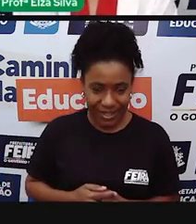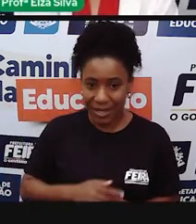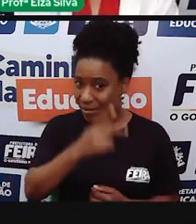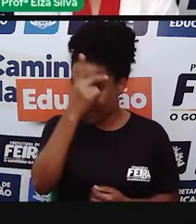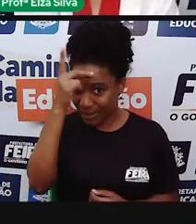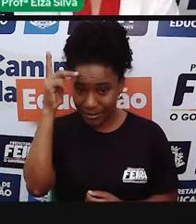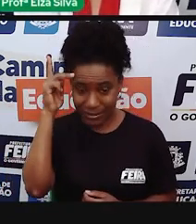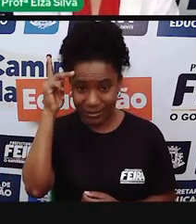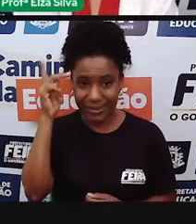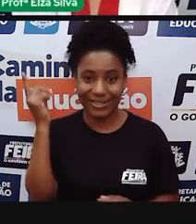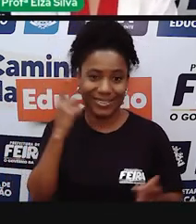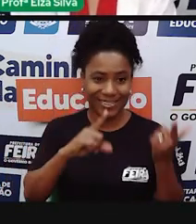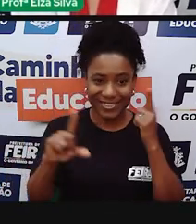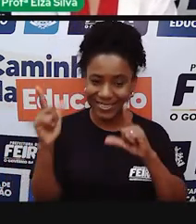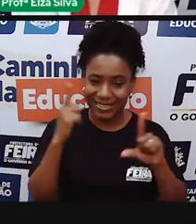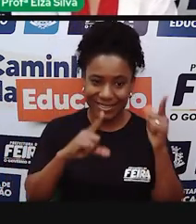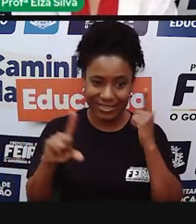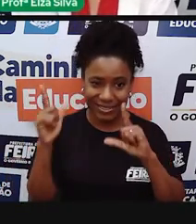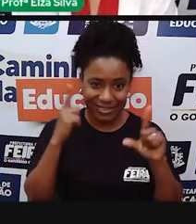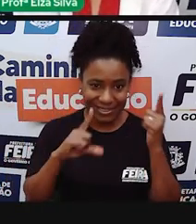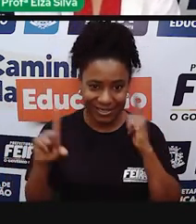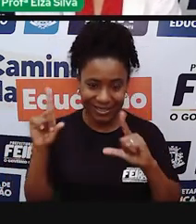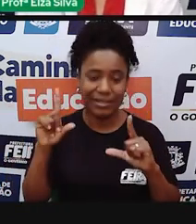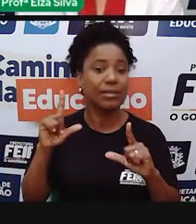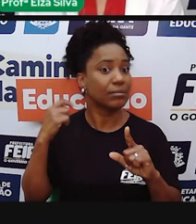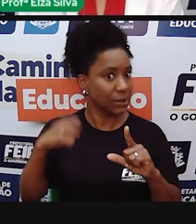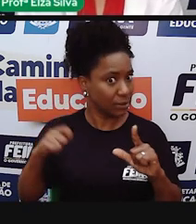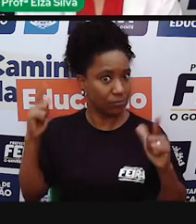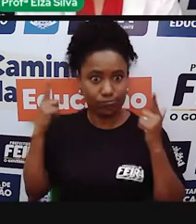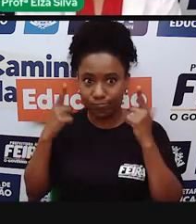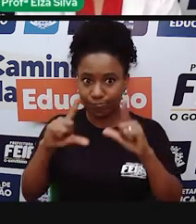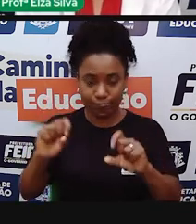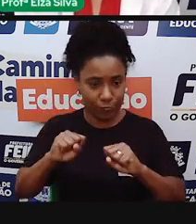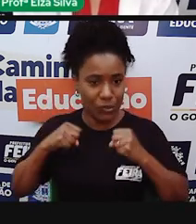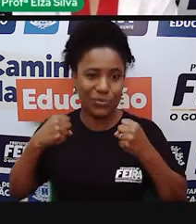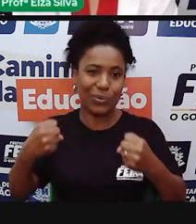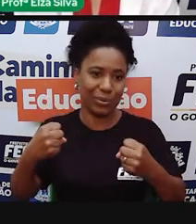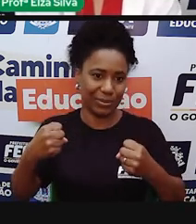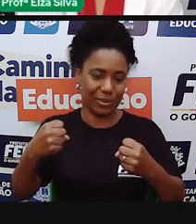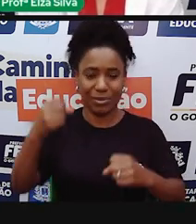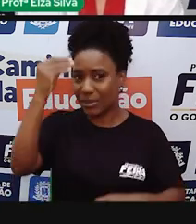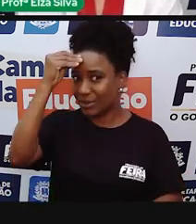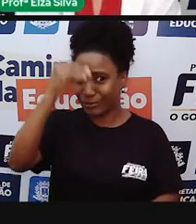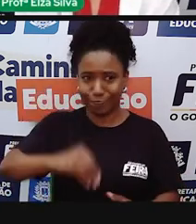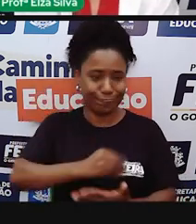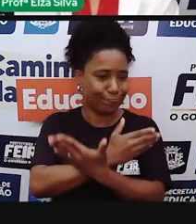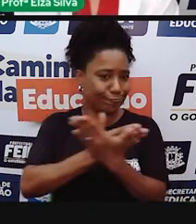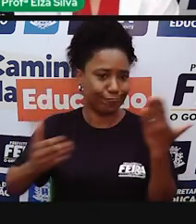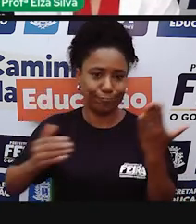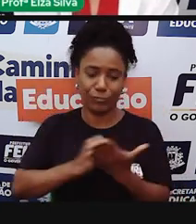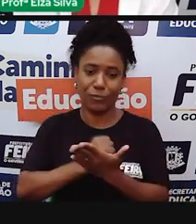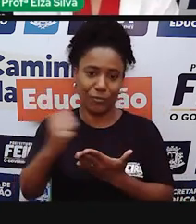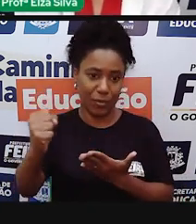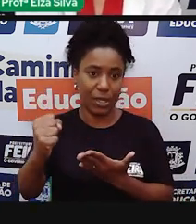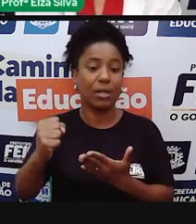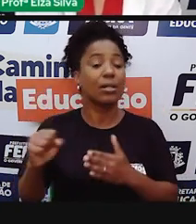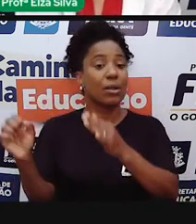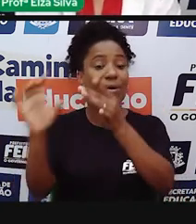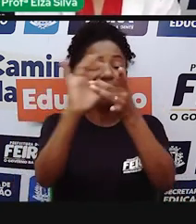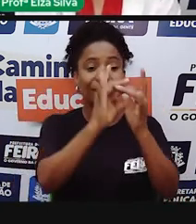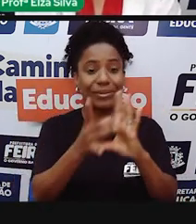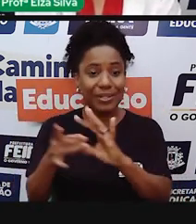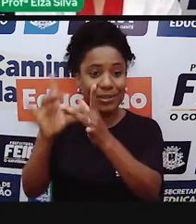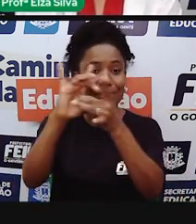e desistentes nunca ganham. Então, as Olimpíadas passam essa lição para a gente, que nós